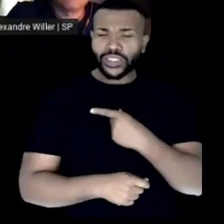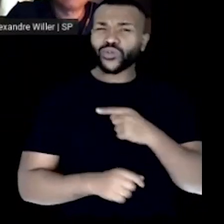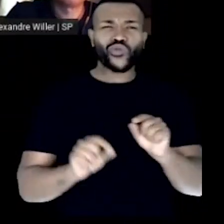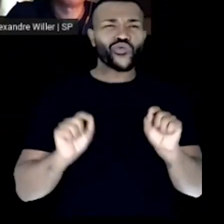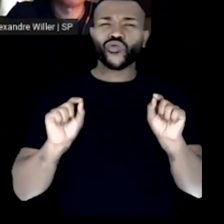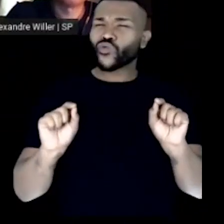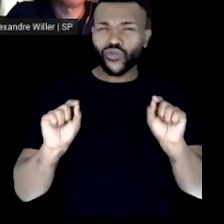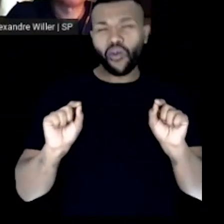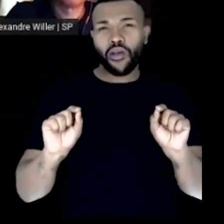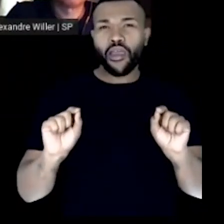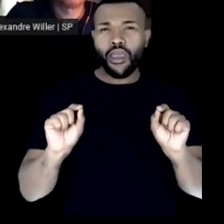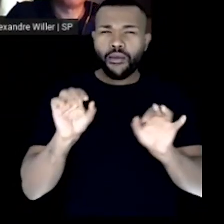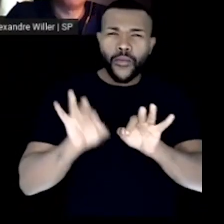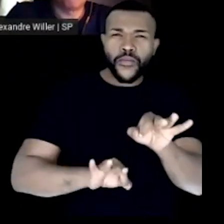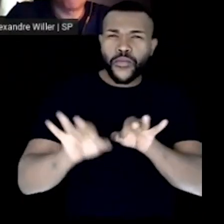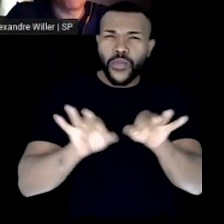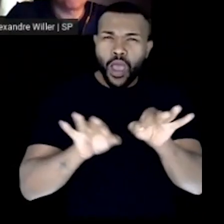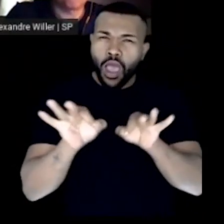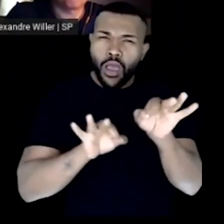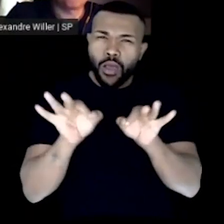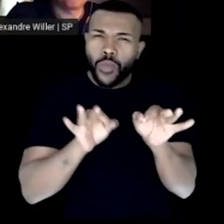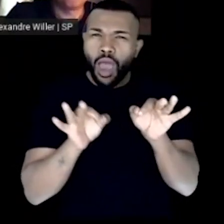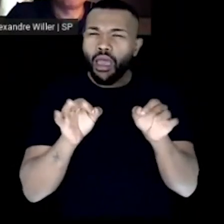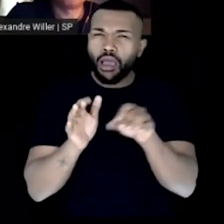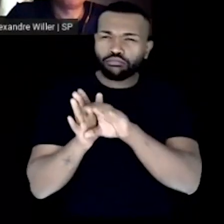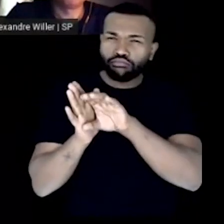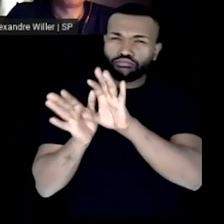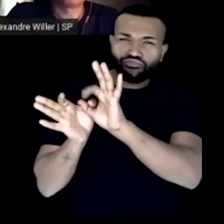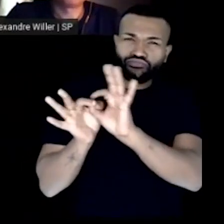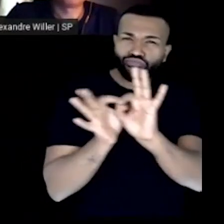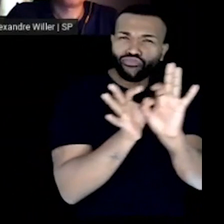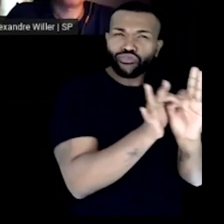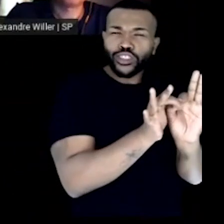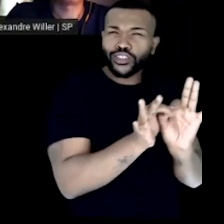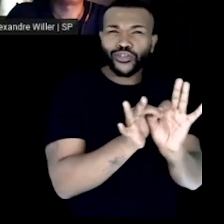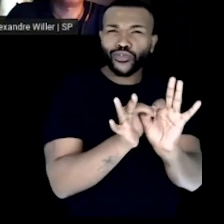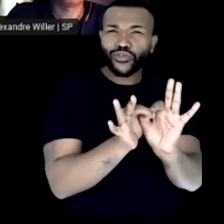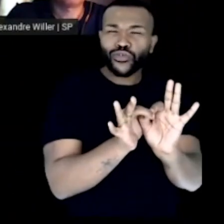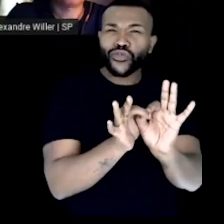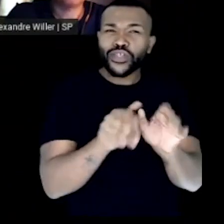a capacidade que a gente tem de elaborar um artifício para que